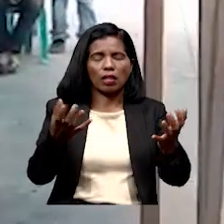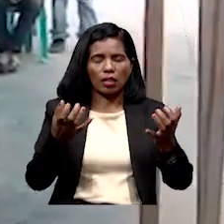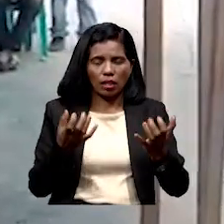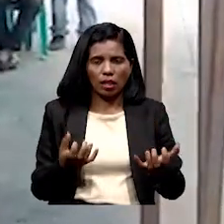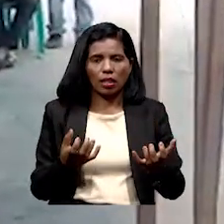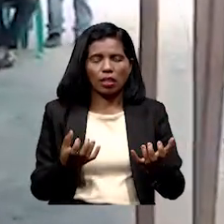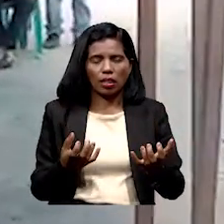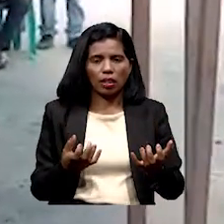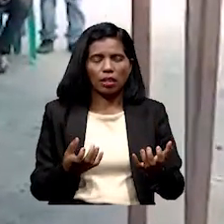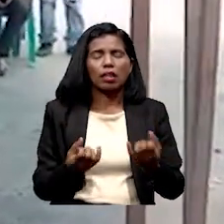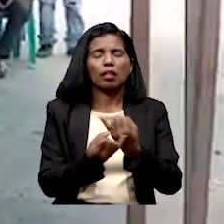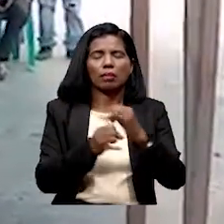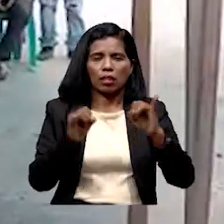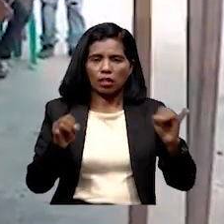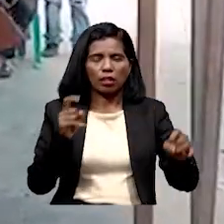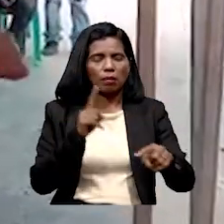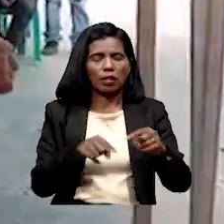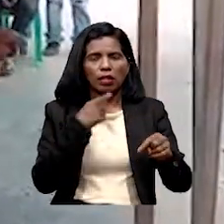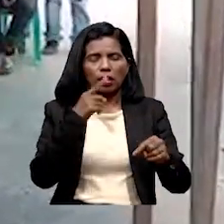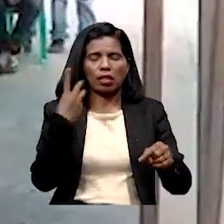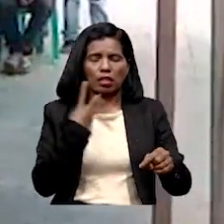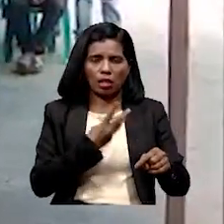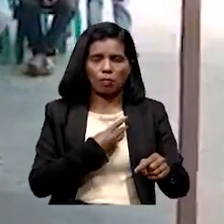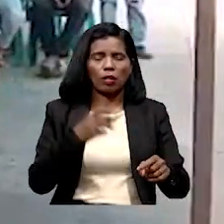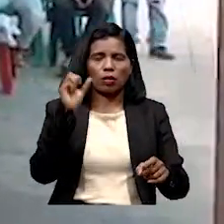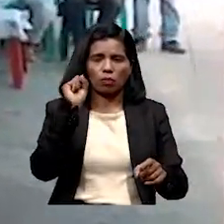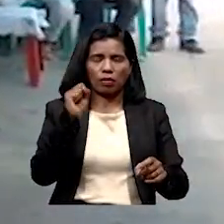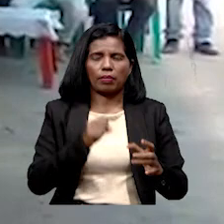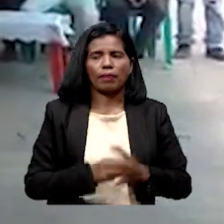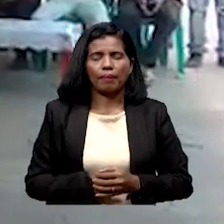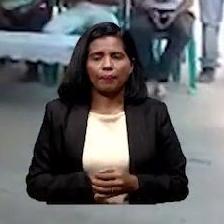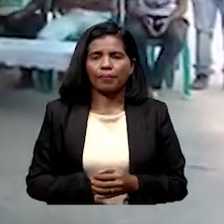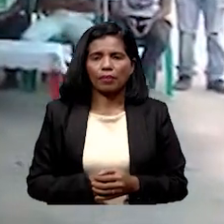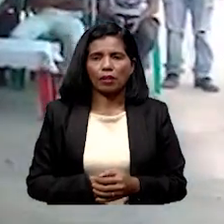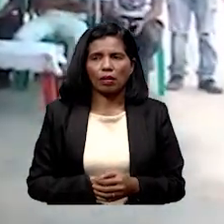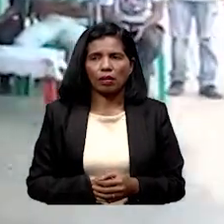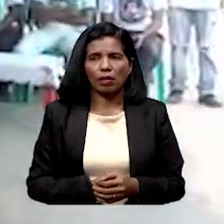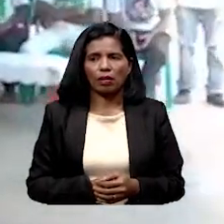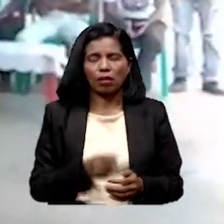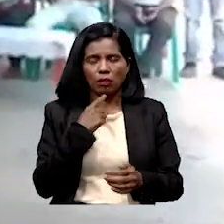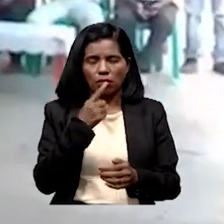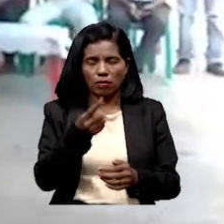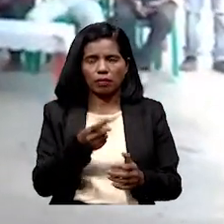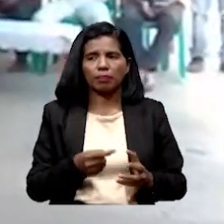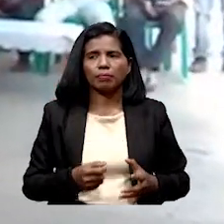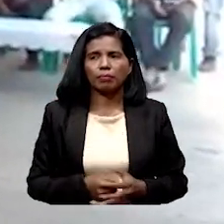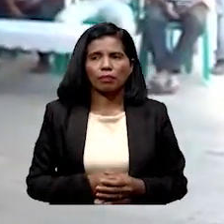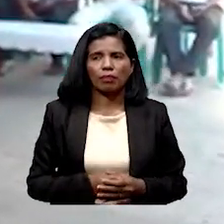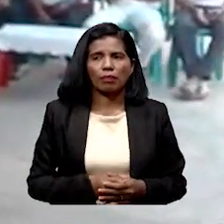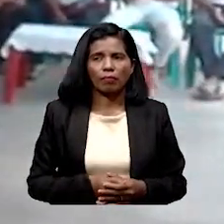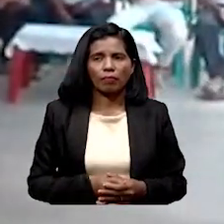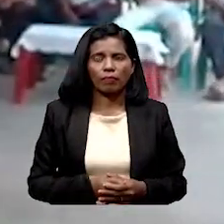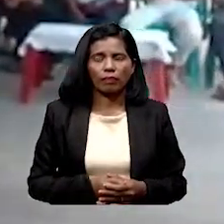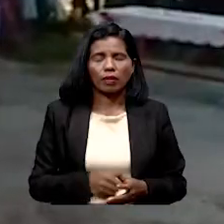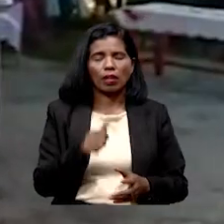masyarakat politika kami ikum lima. Ohi tim ikum itu, las, Achilles mati